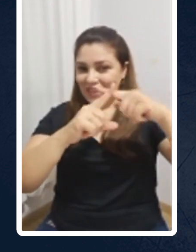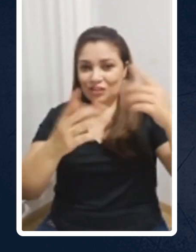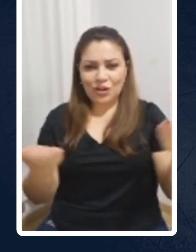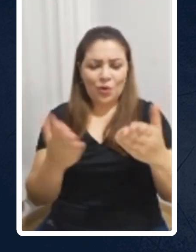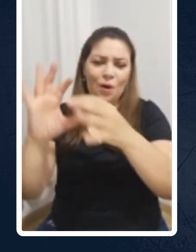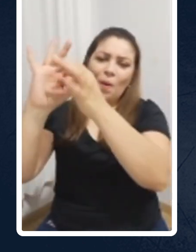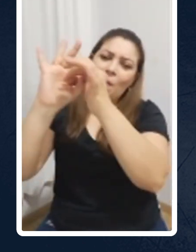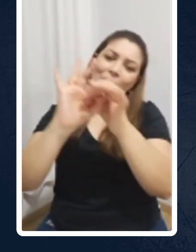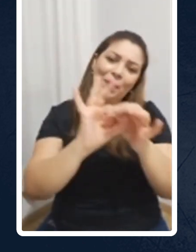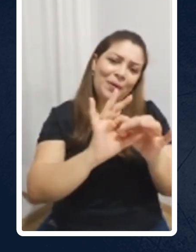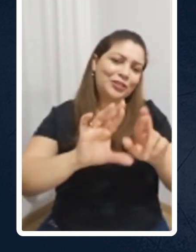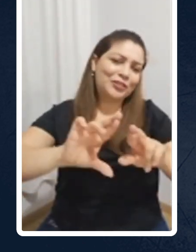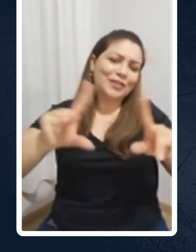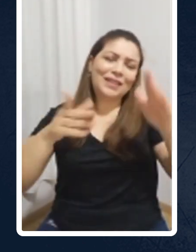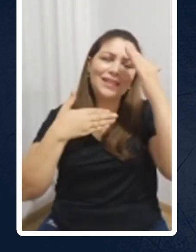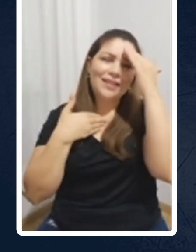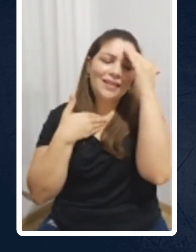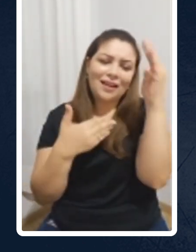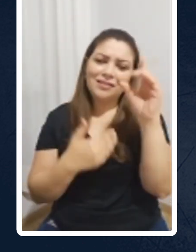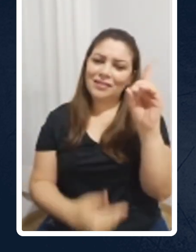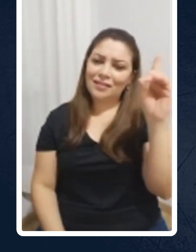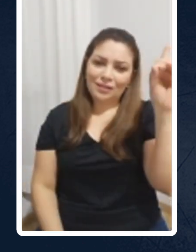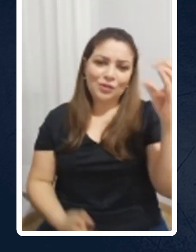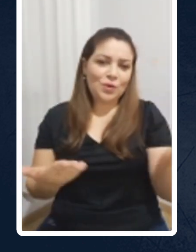contexto, graças a Deus.